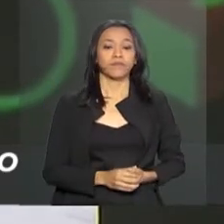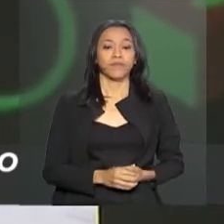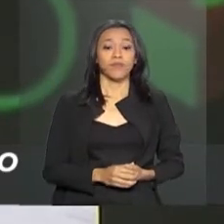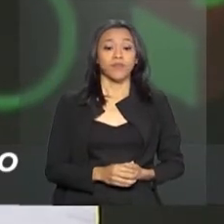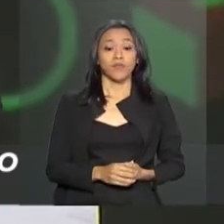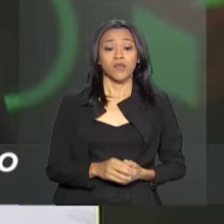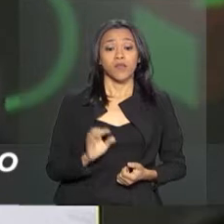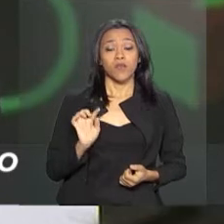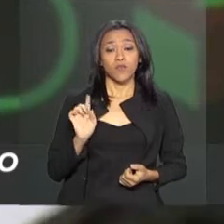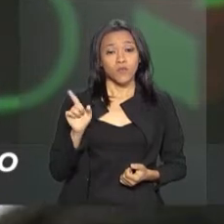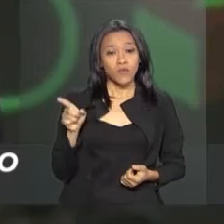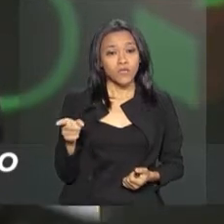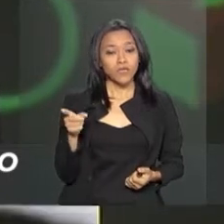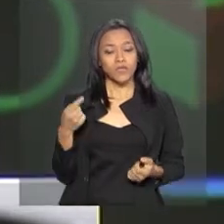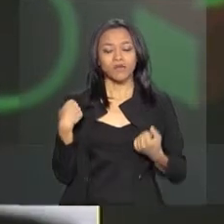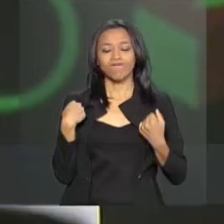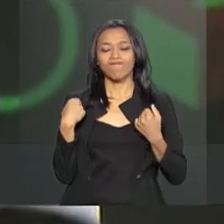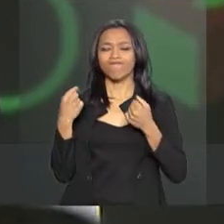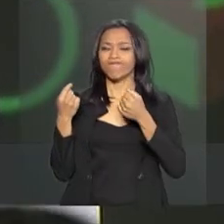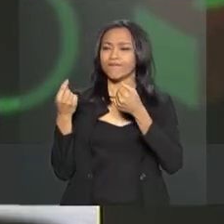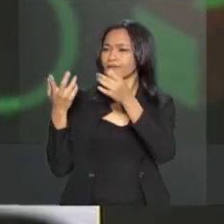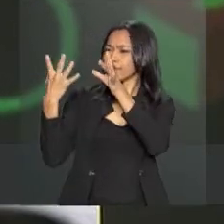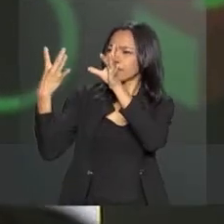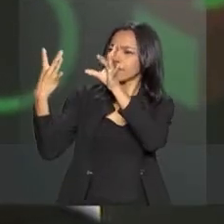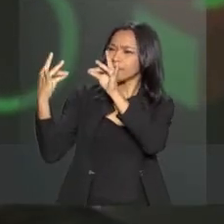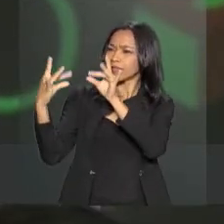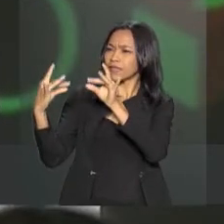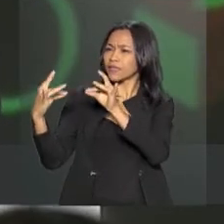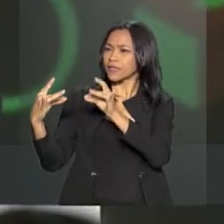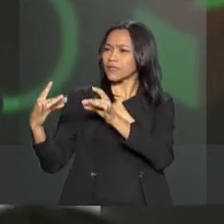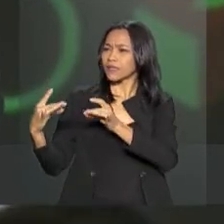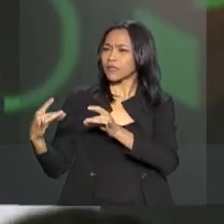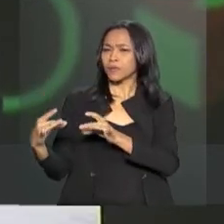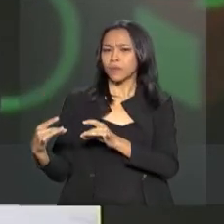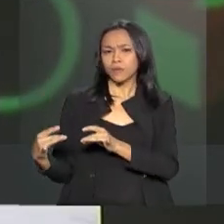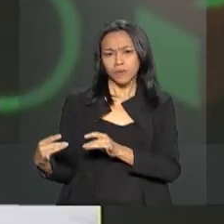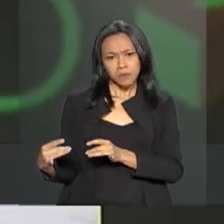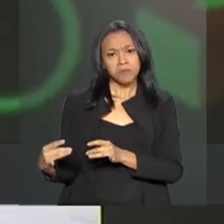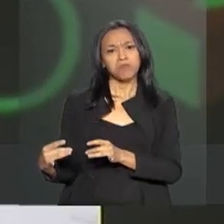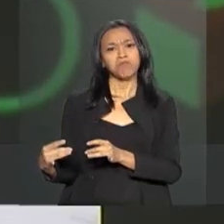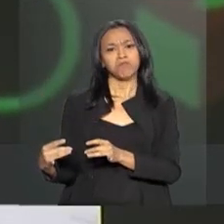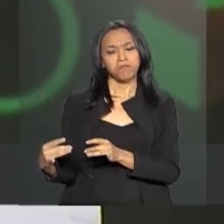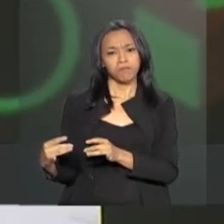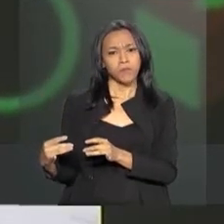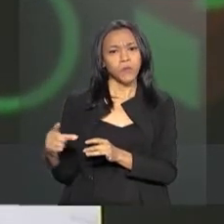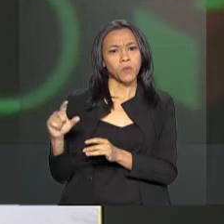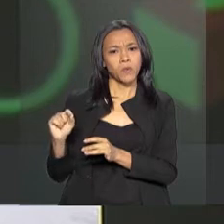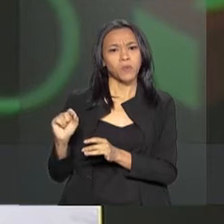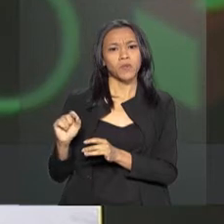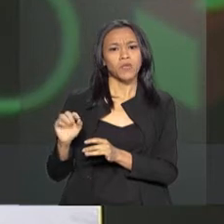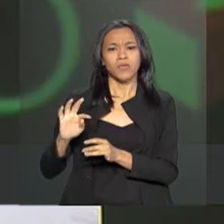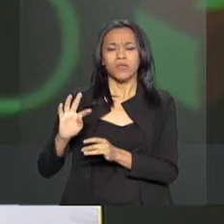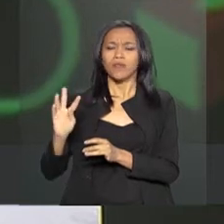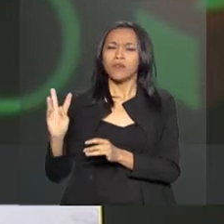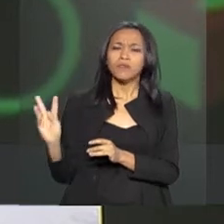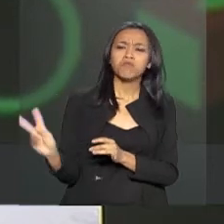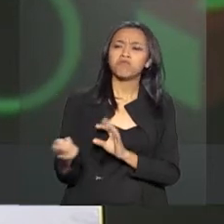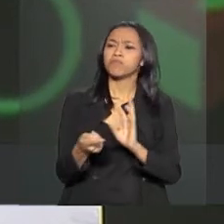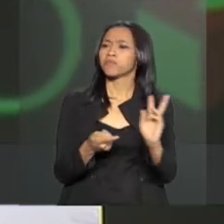você fez uma descrição tão circunstanciada, tão